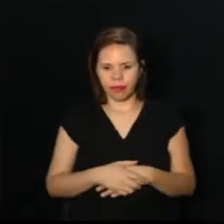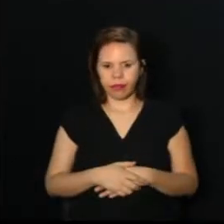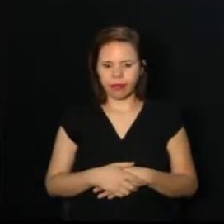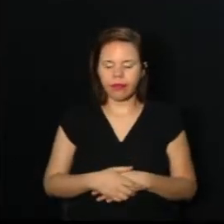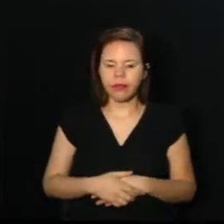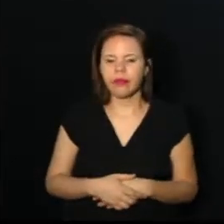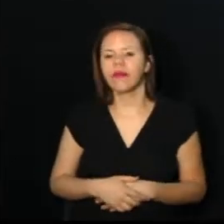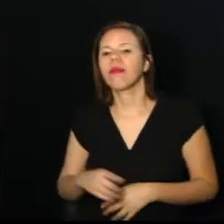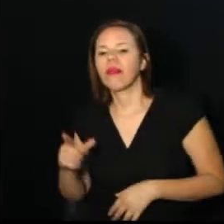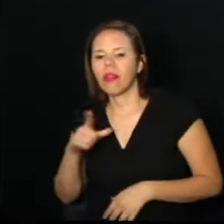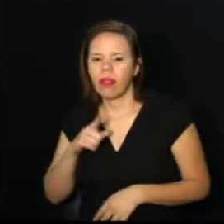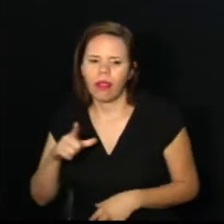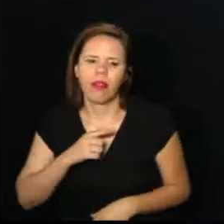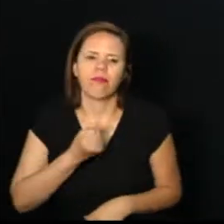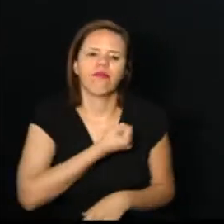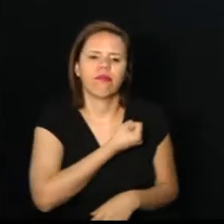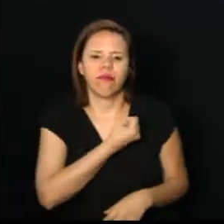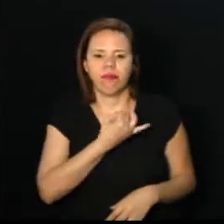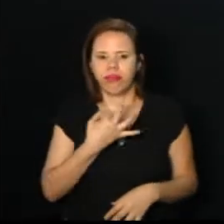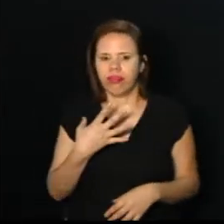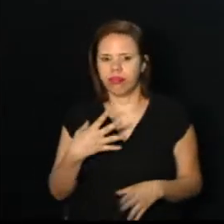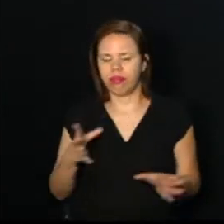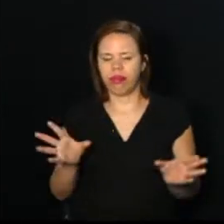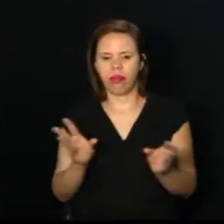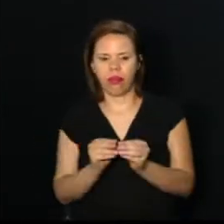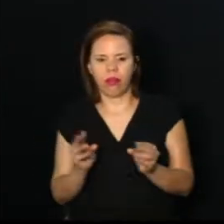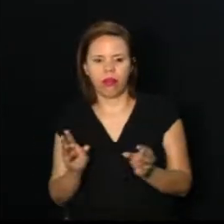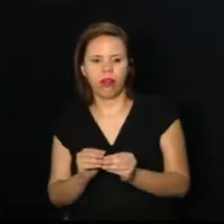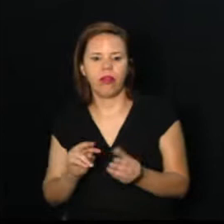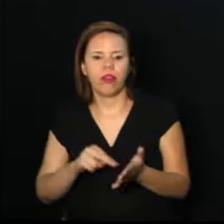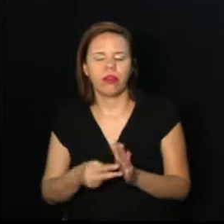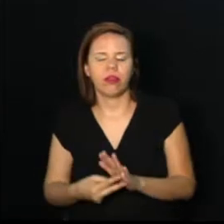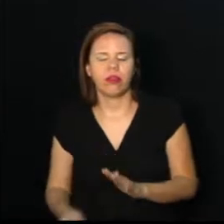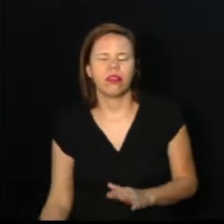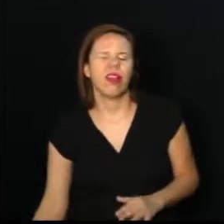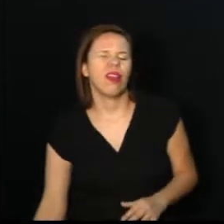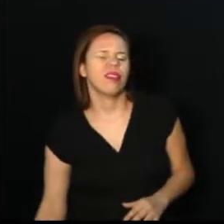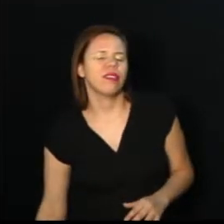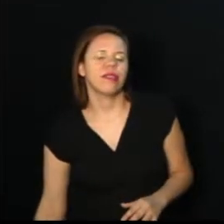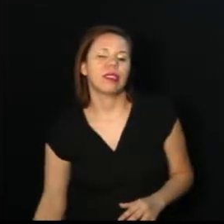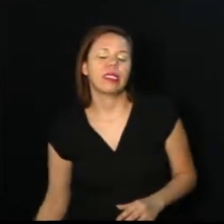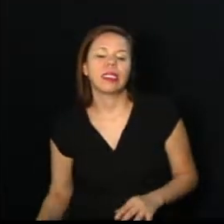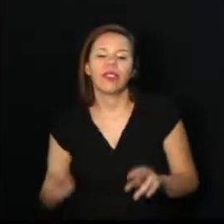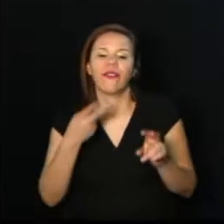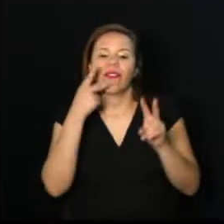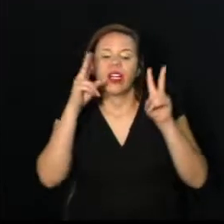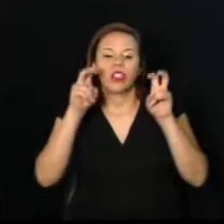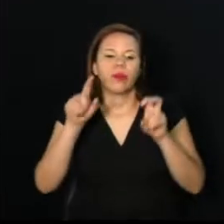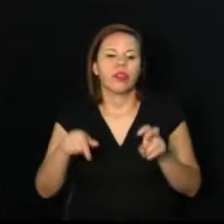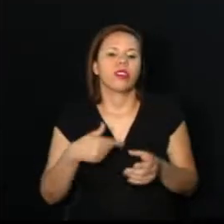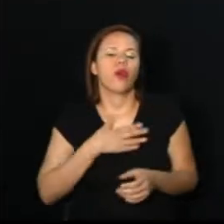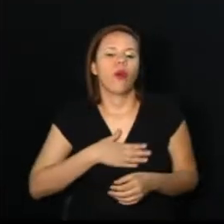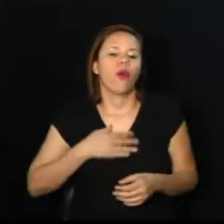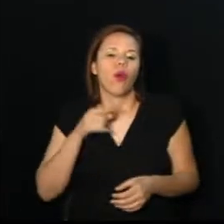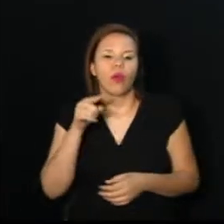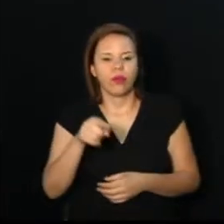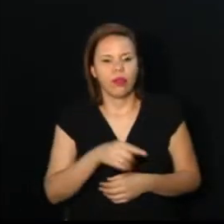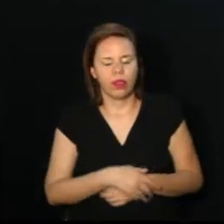Então, existem inúmeras definições que falam sobre isso. Eu gosto